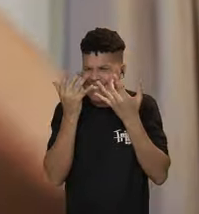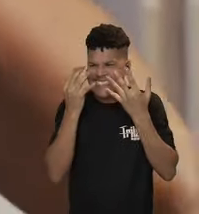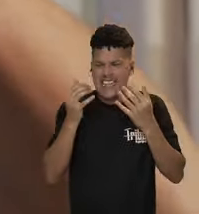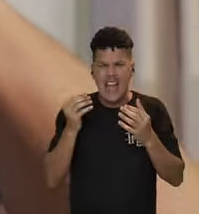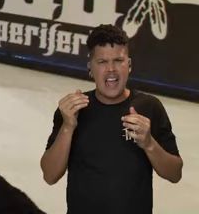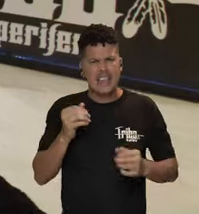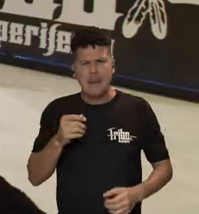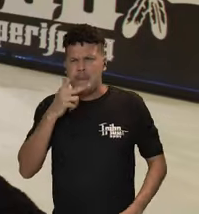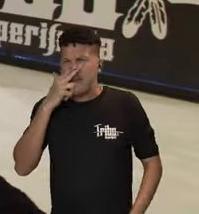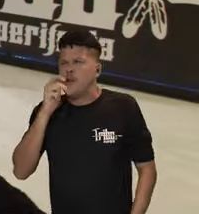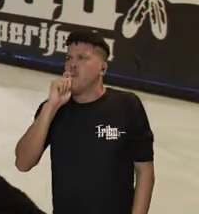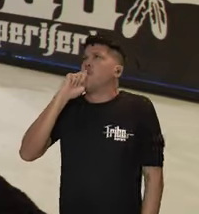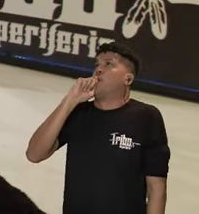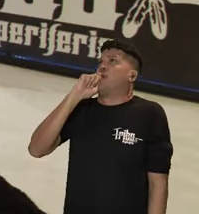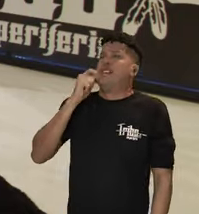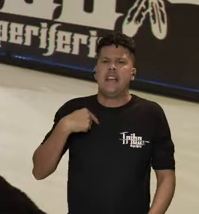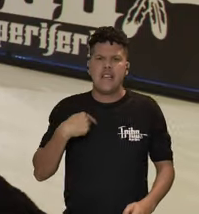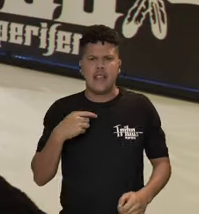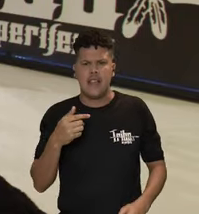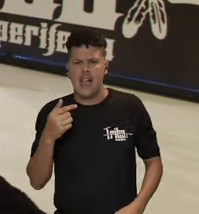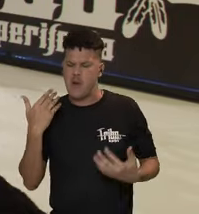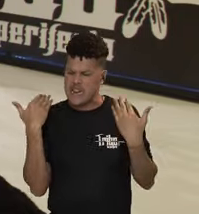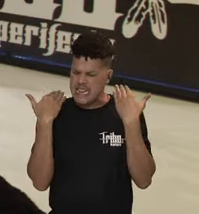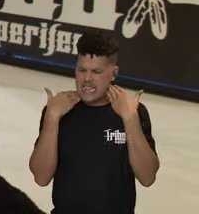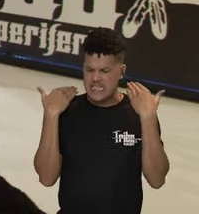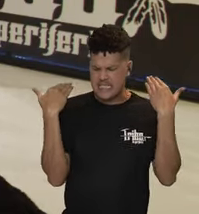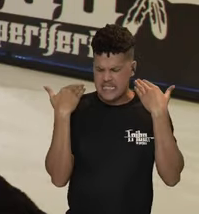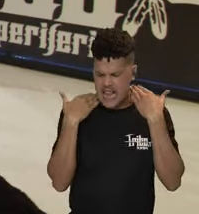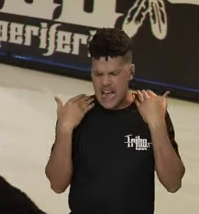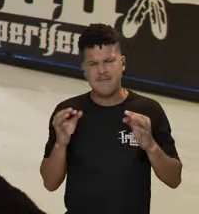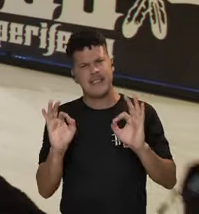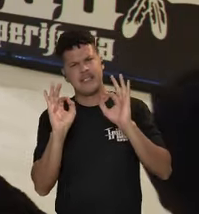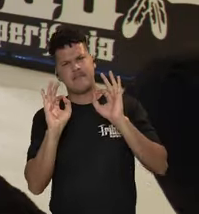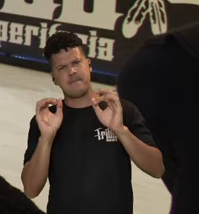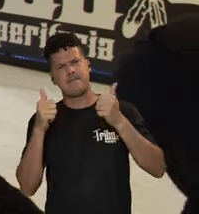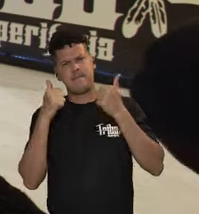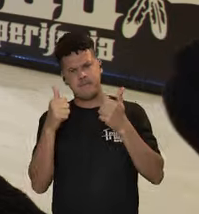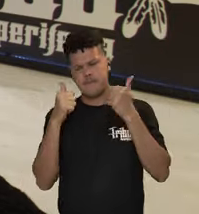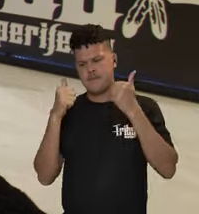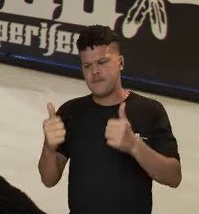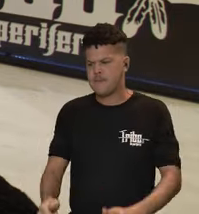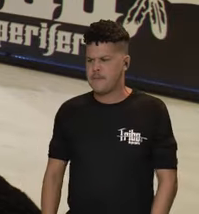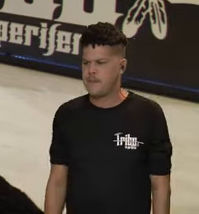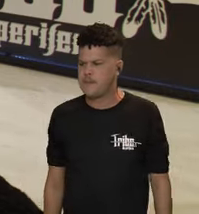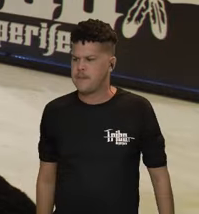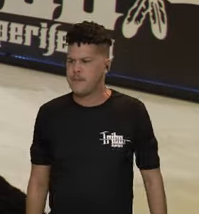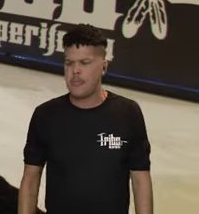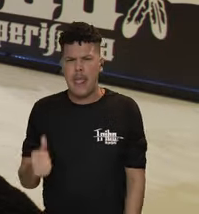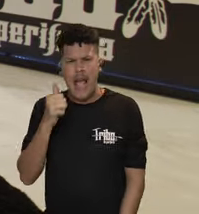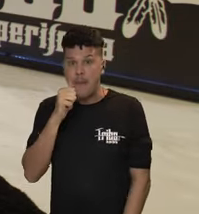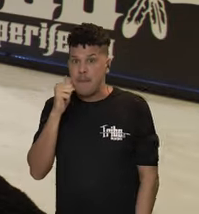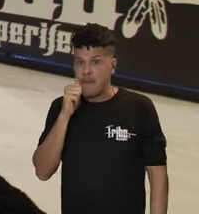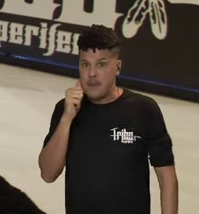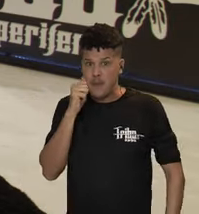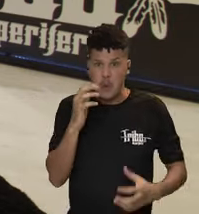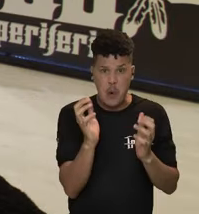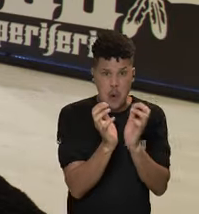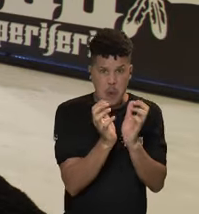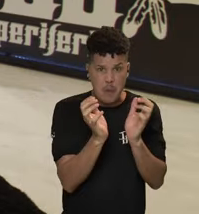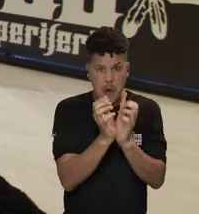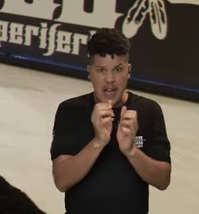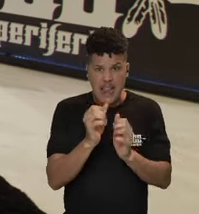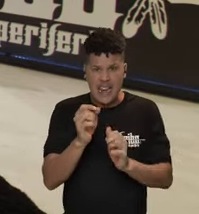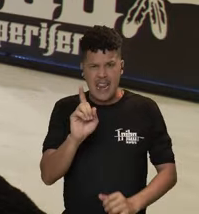não cansado, mas tá massa. Quem tá eu, aqui? Eu, o Luke e o Lerinho, tô de quebrado. Essas meninas tão loucas e não